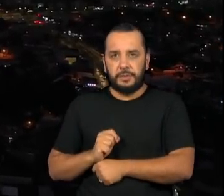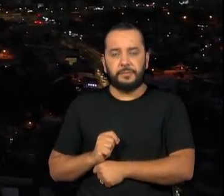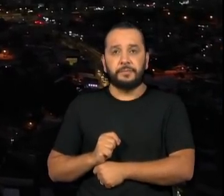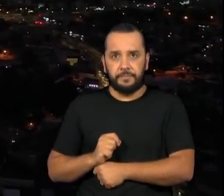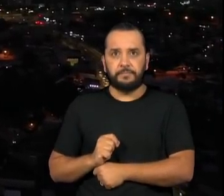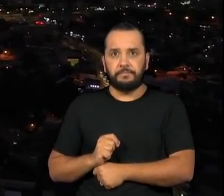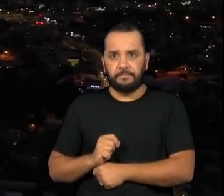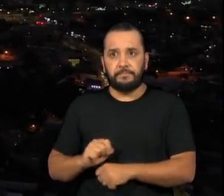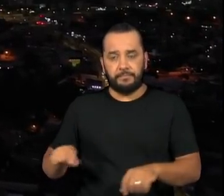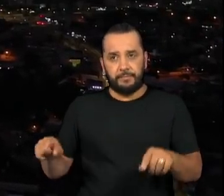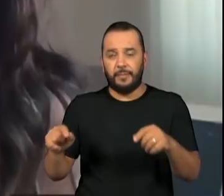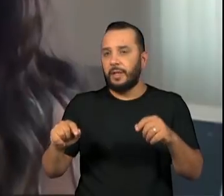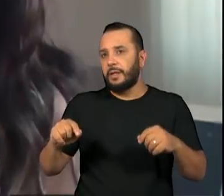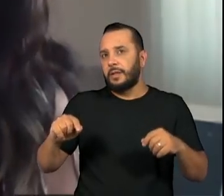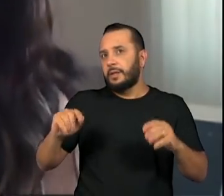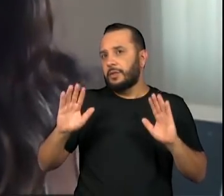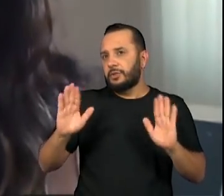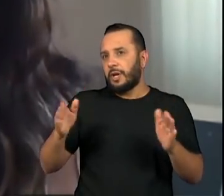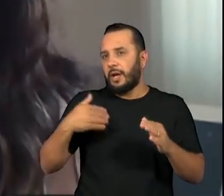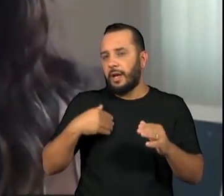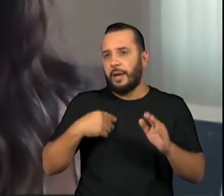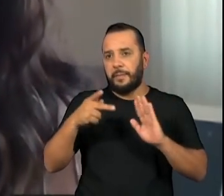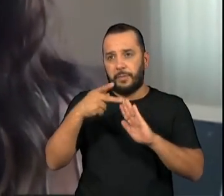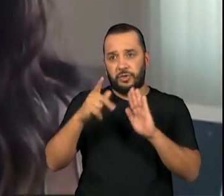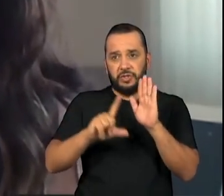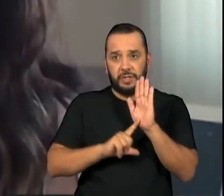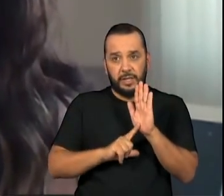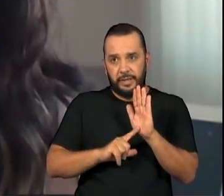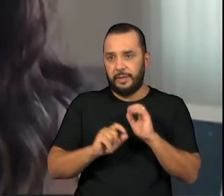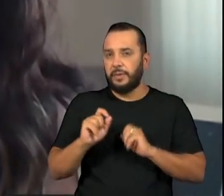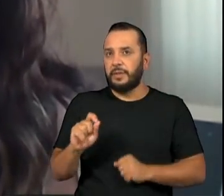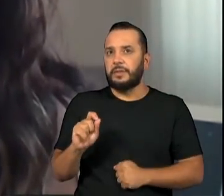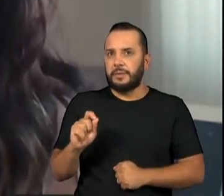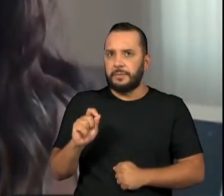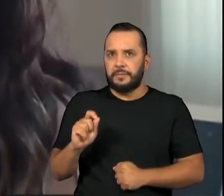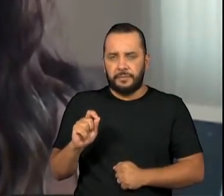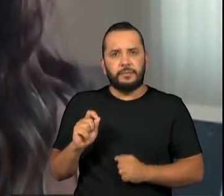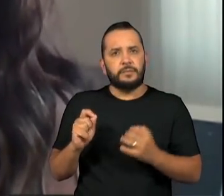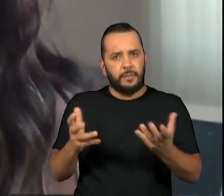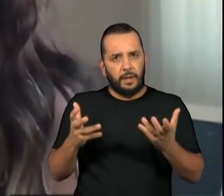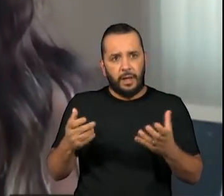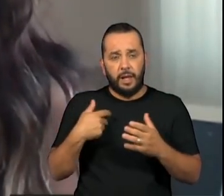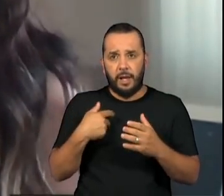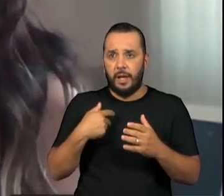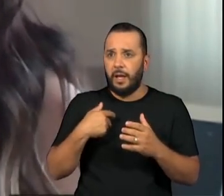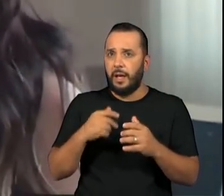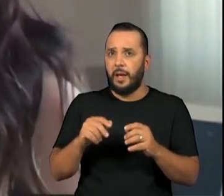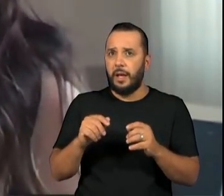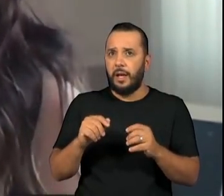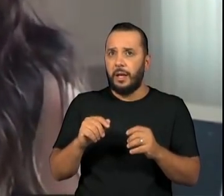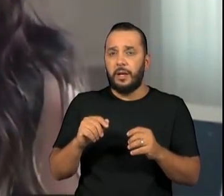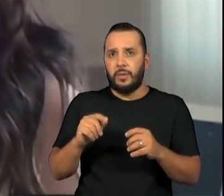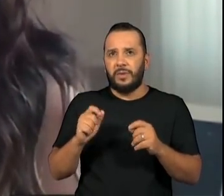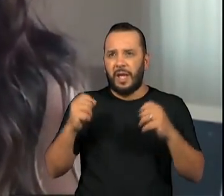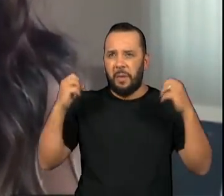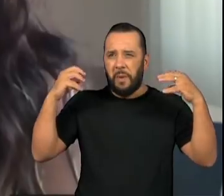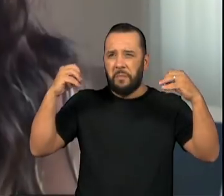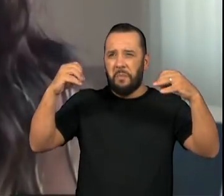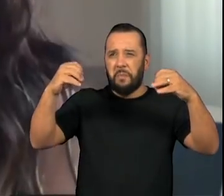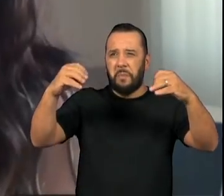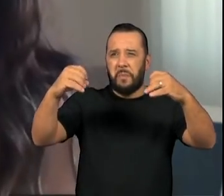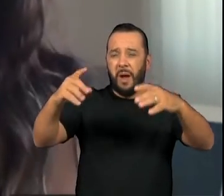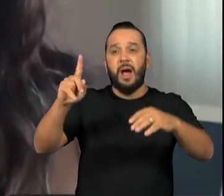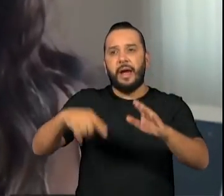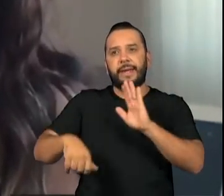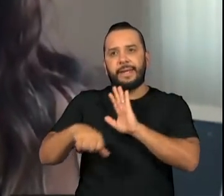segundo projeto de lei, ele já é um passo maior, que é colocar a poluição luminosa como crime ambiental no Brasil.